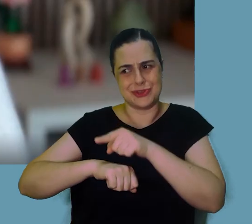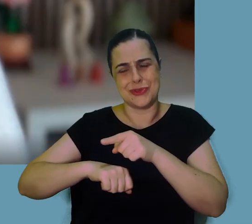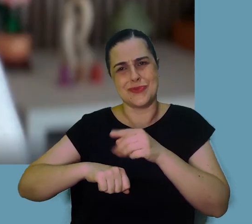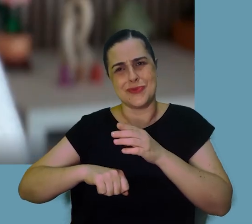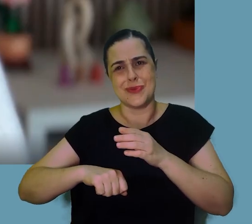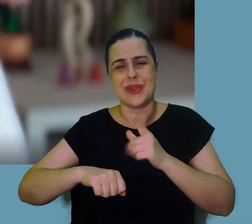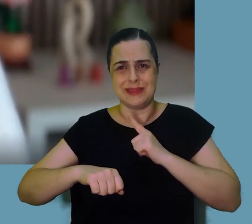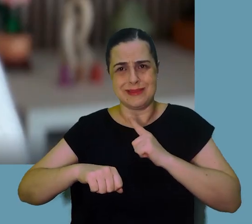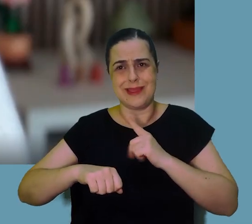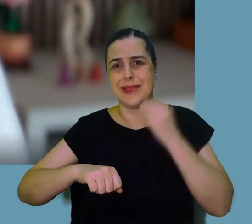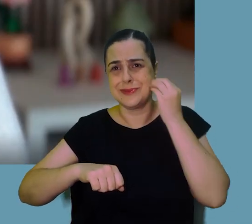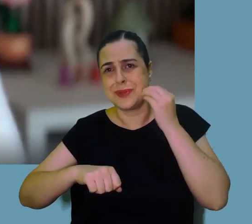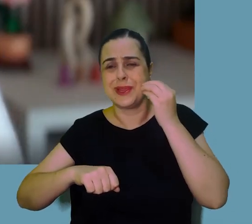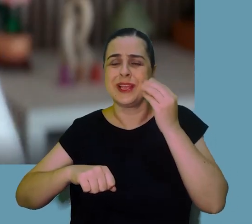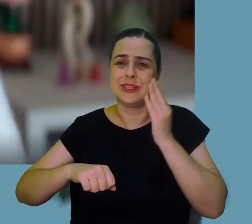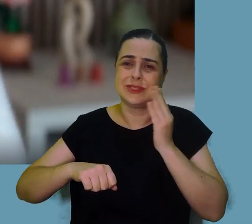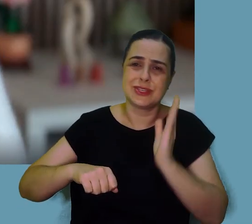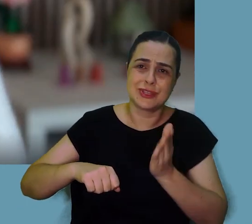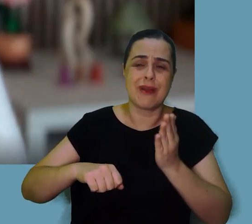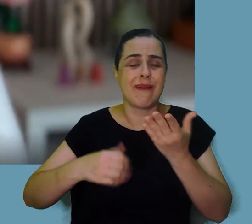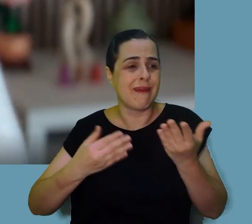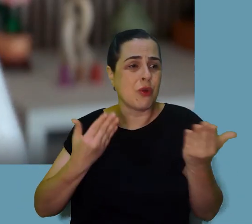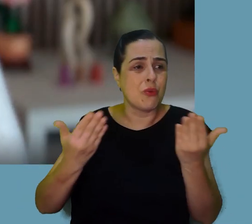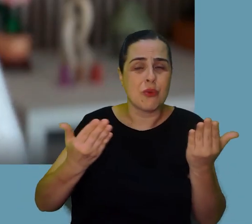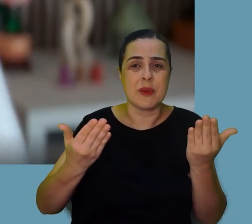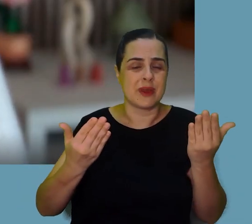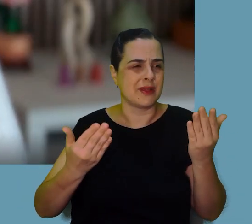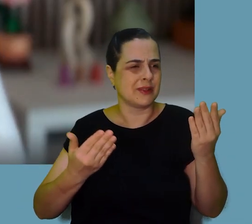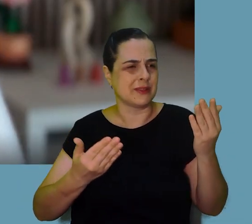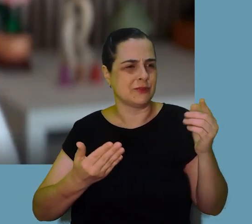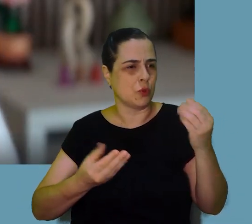juventude olhando esse lugar de qualificação, de